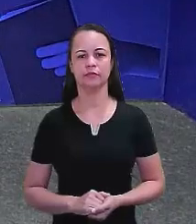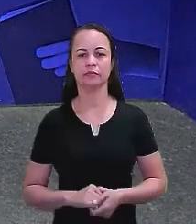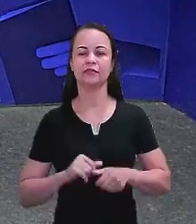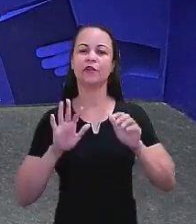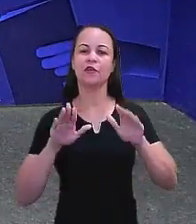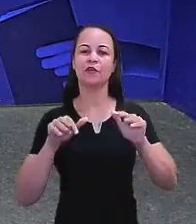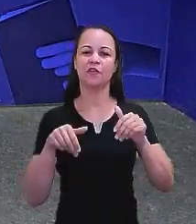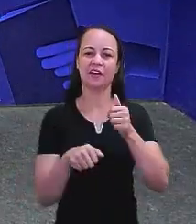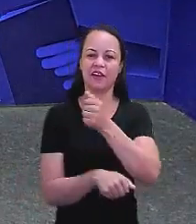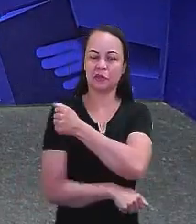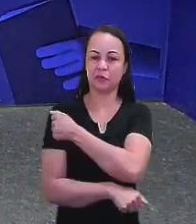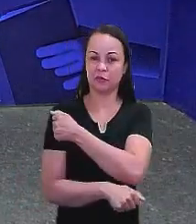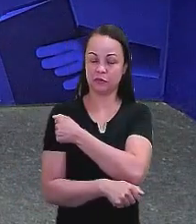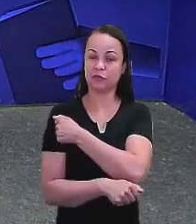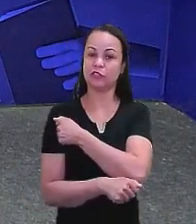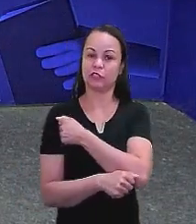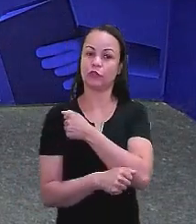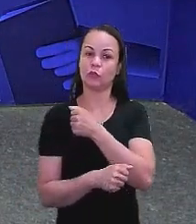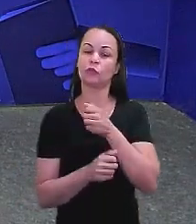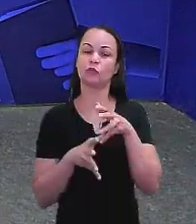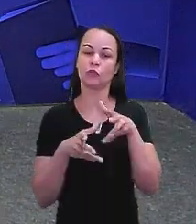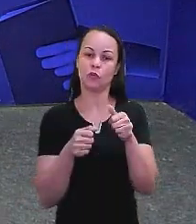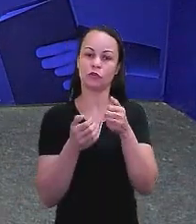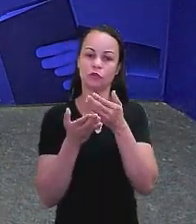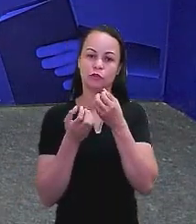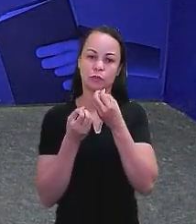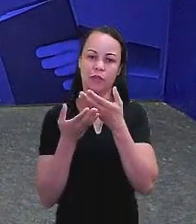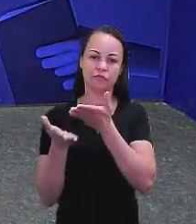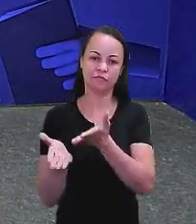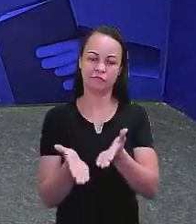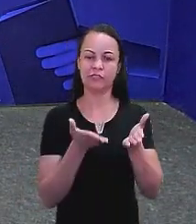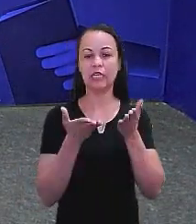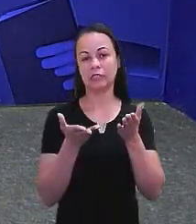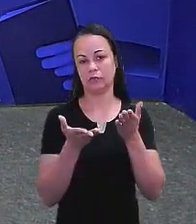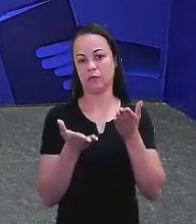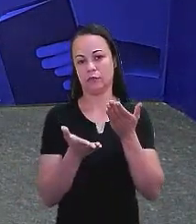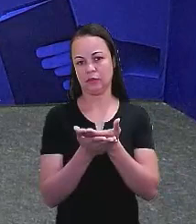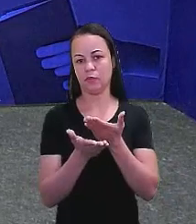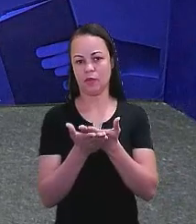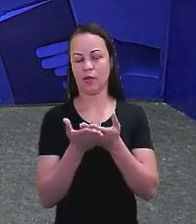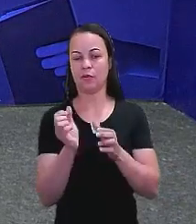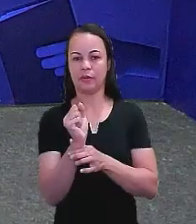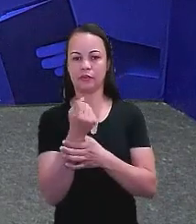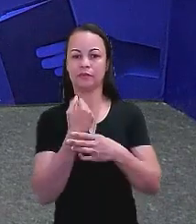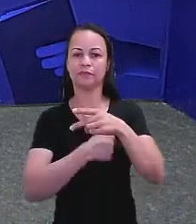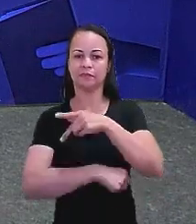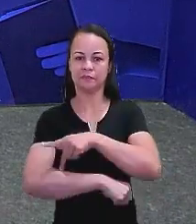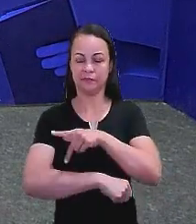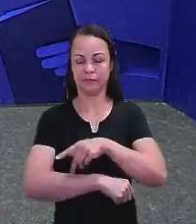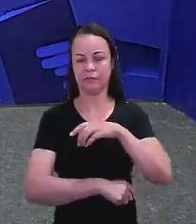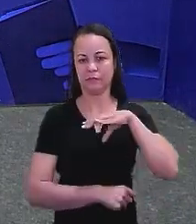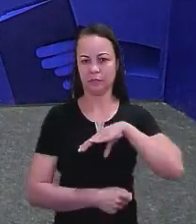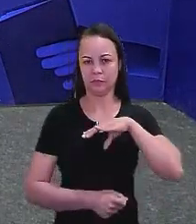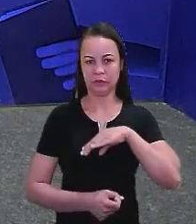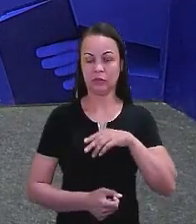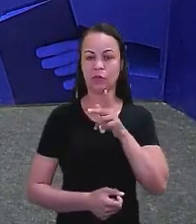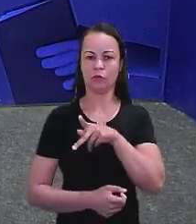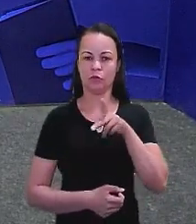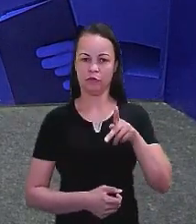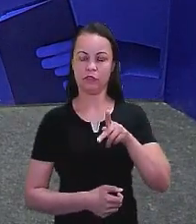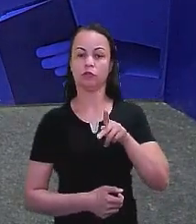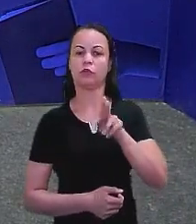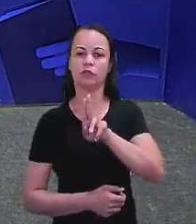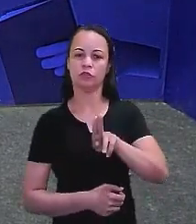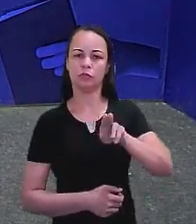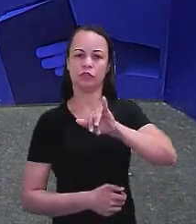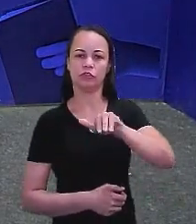Olá, pessoal! Sejam bem-vindos a mais uma aula de fortalecimento pedagógico de língua portuguesa com a professora